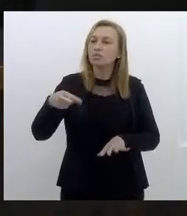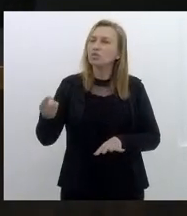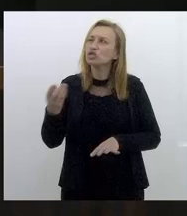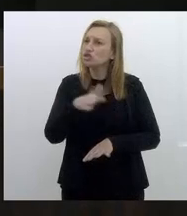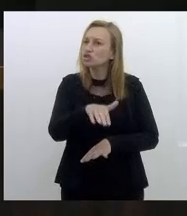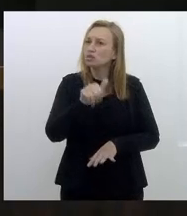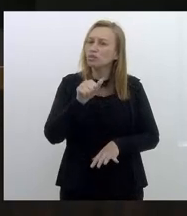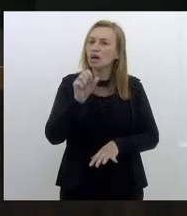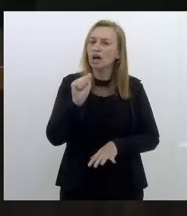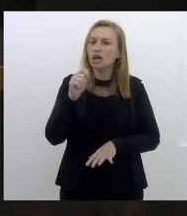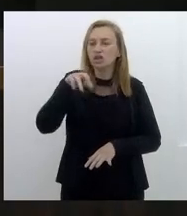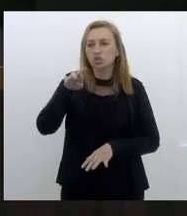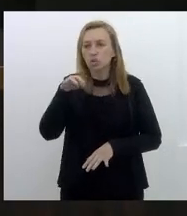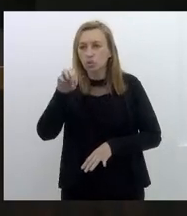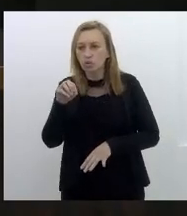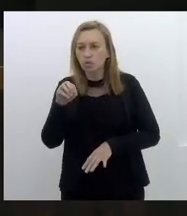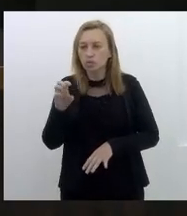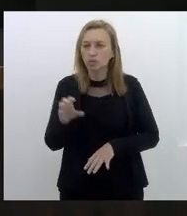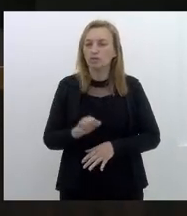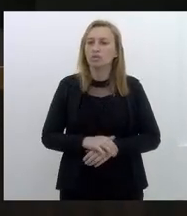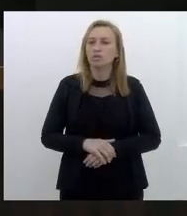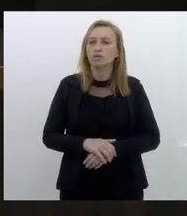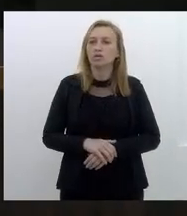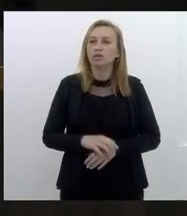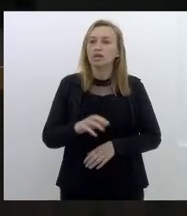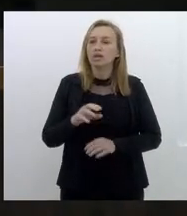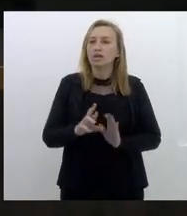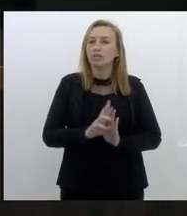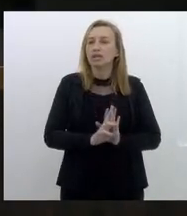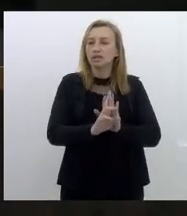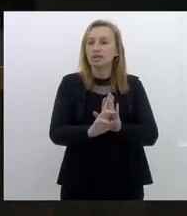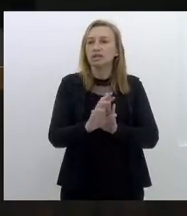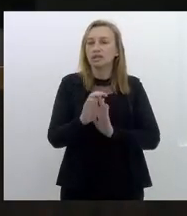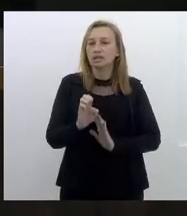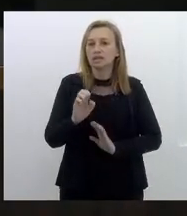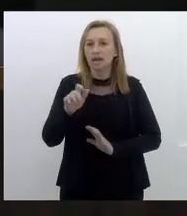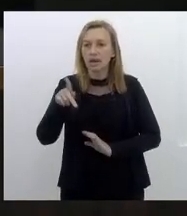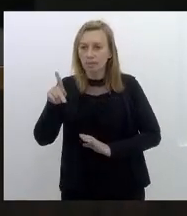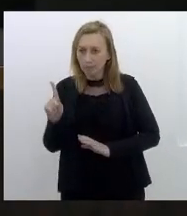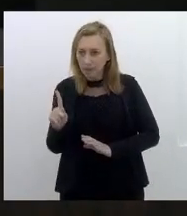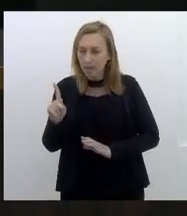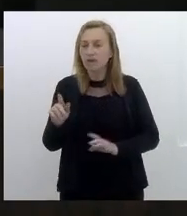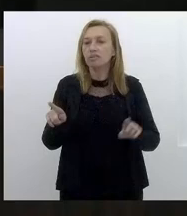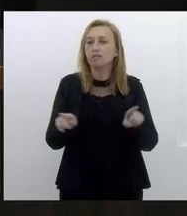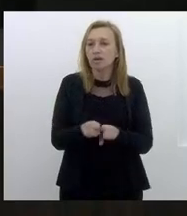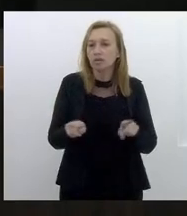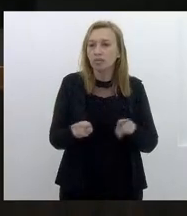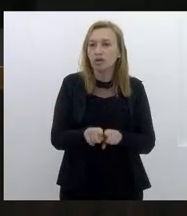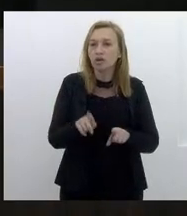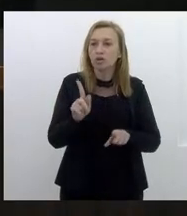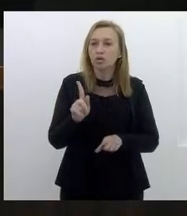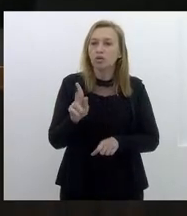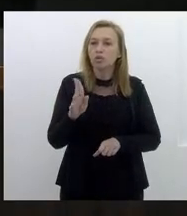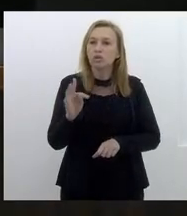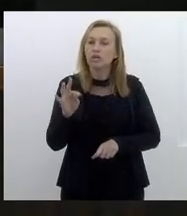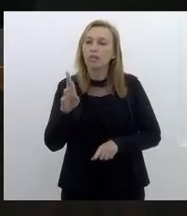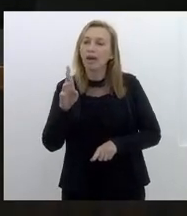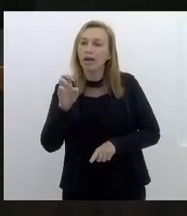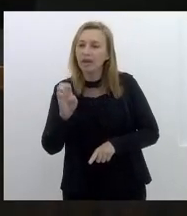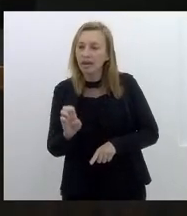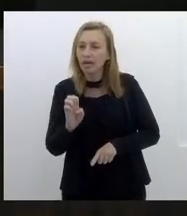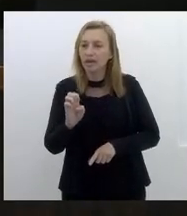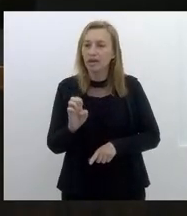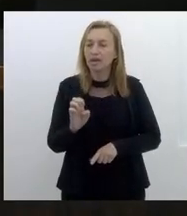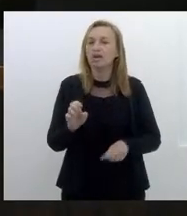chamar o Antônio César de Jesus representando a SEAP e também O Gutemberg Lúcio